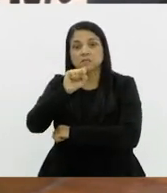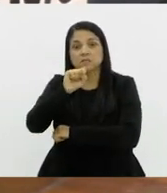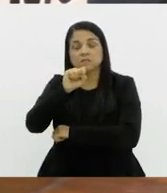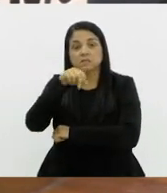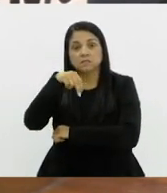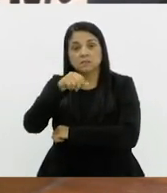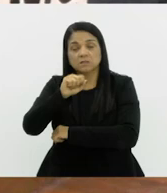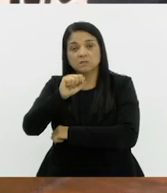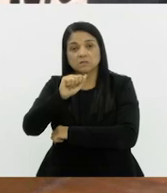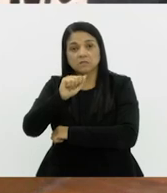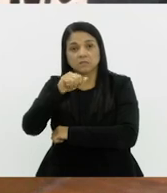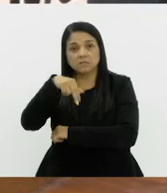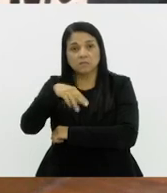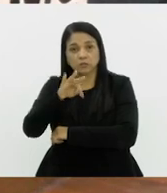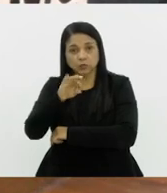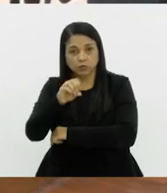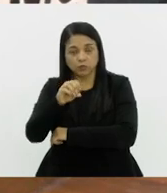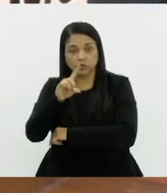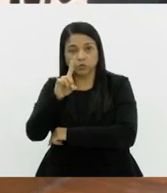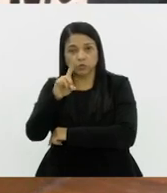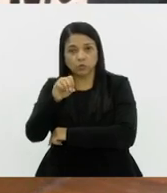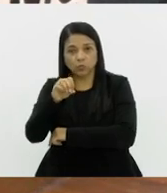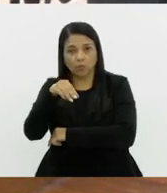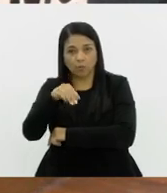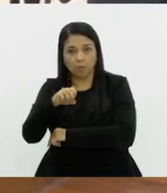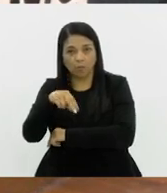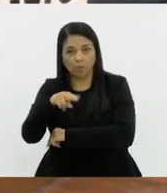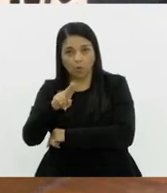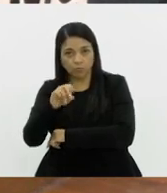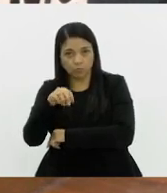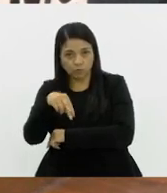para as áreas que os vossos radares não cobrem.